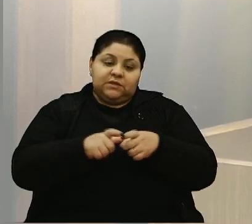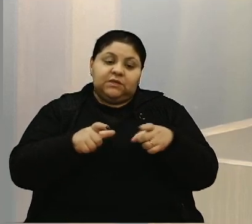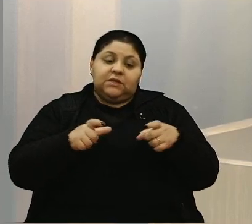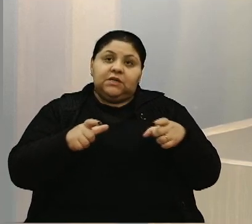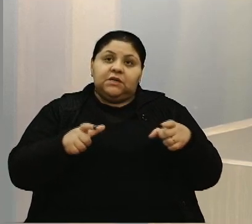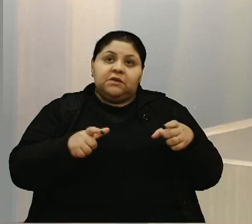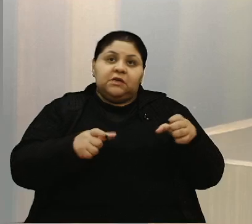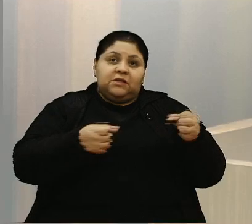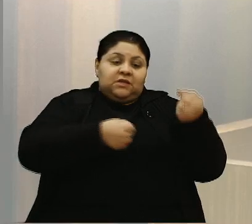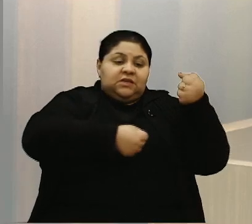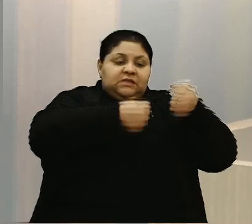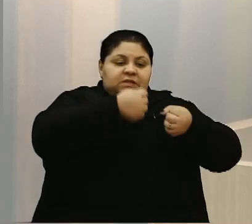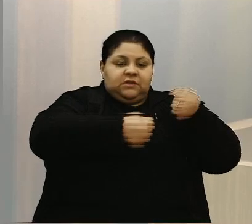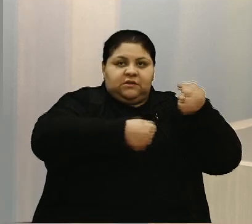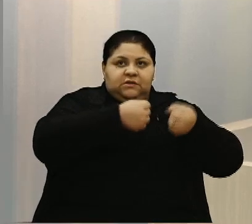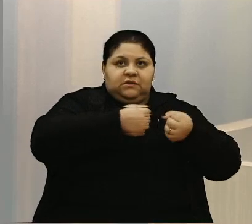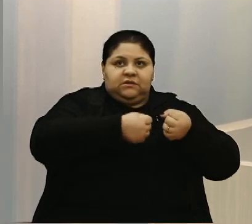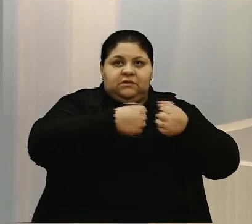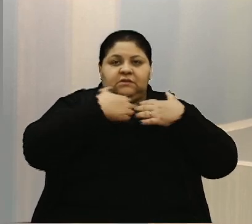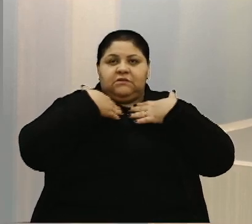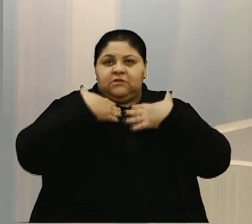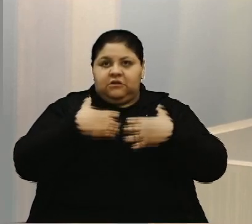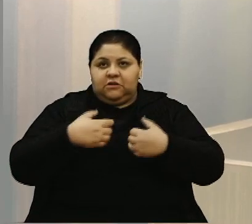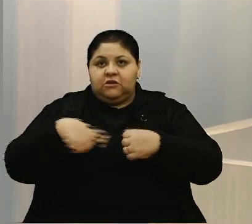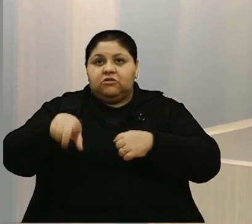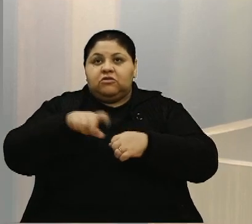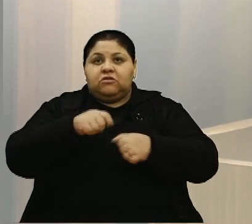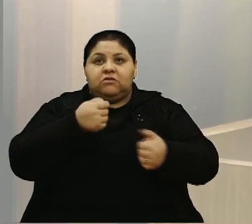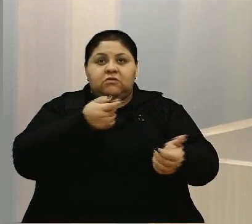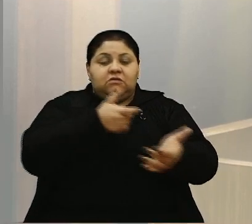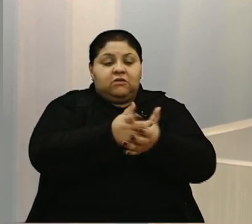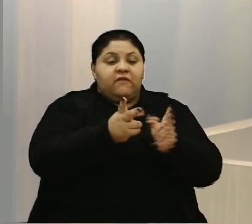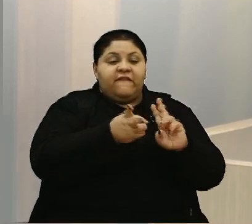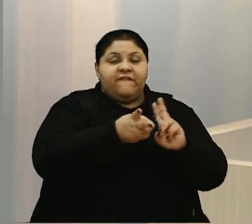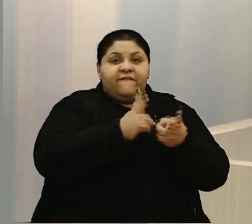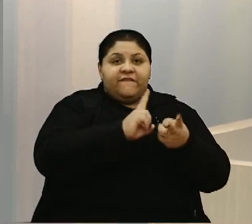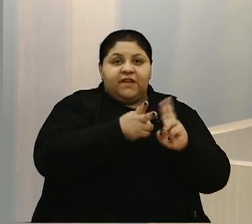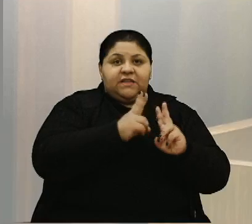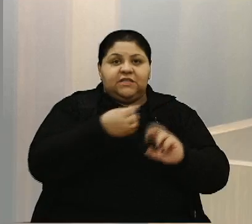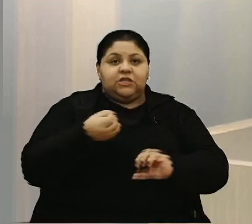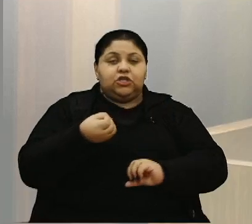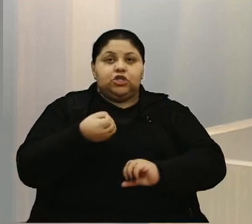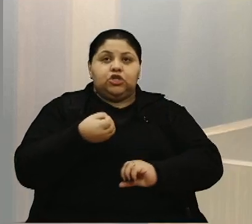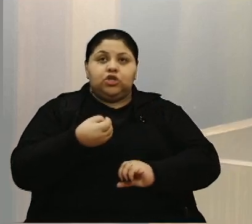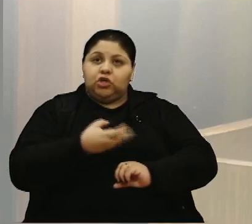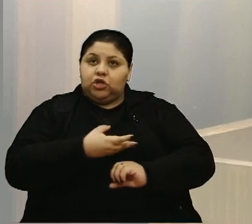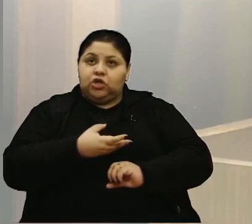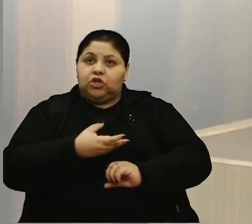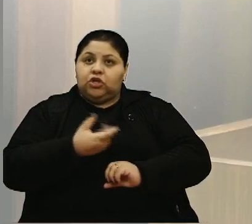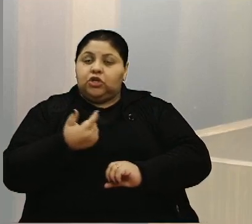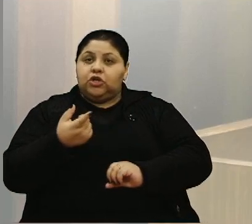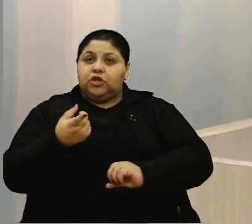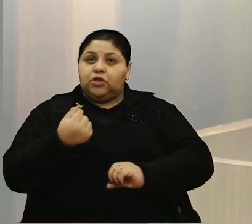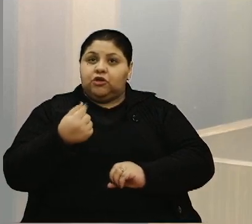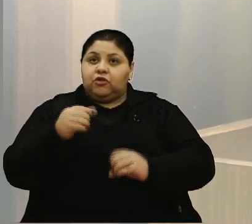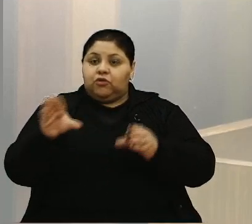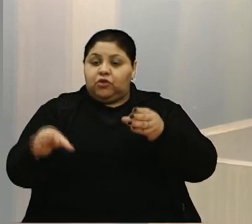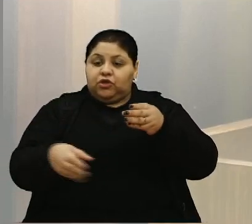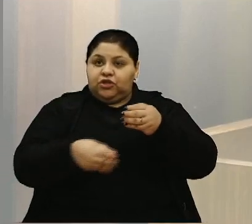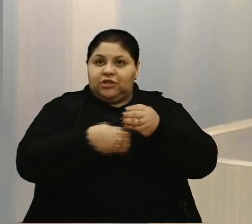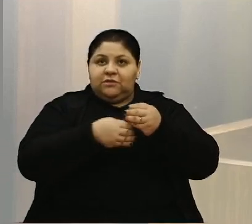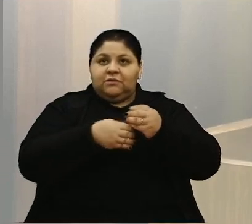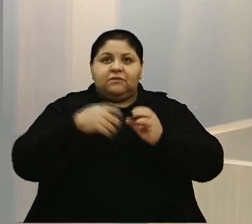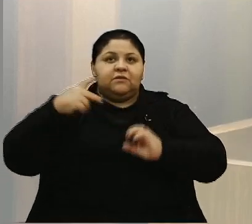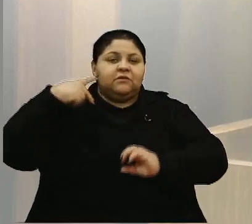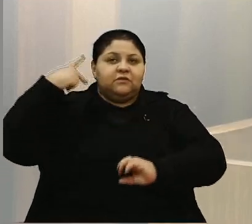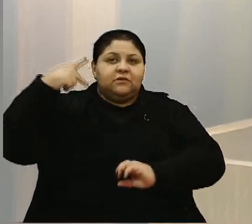de veículos da nossa secretaria, né? Nós compramos vans novas com recursos de emenda parlamentar, né? Aqui